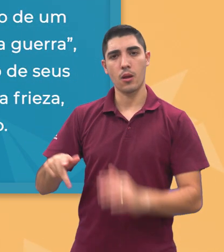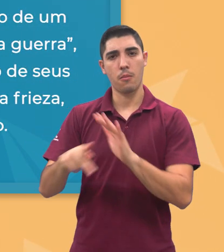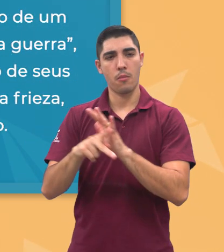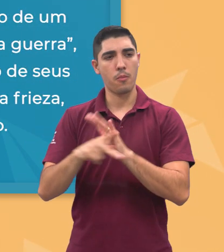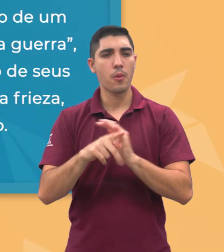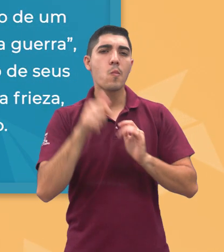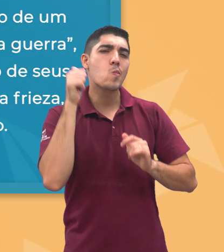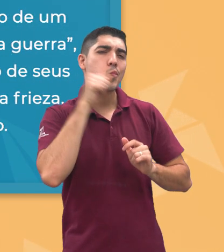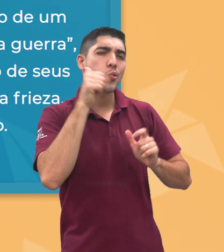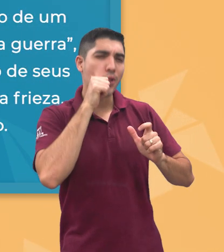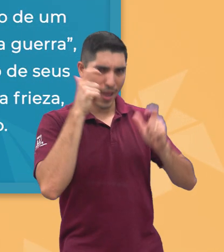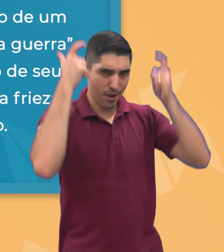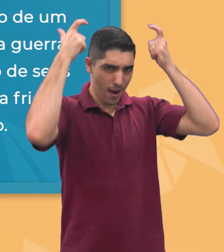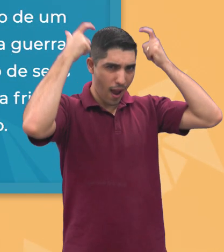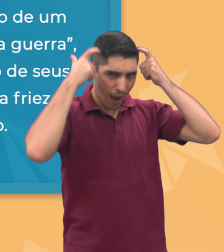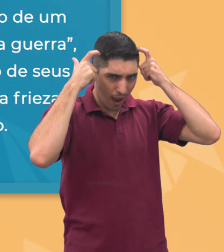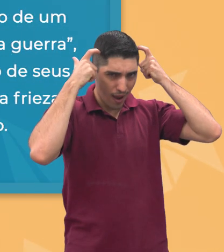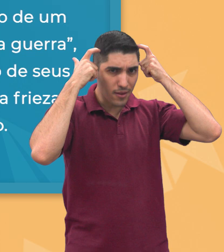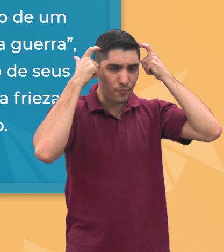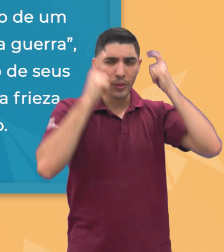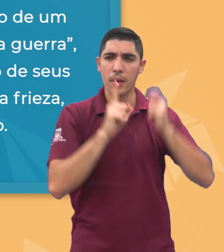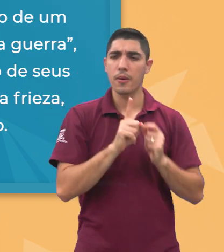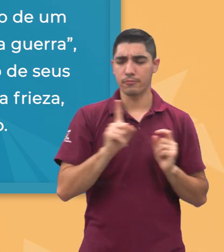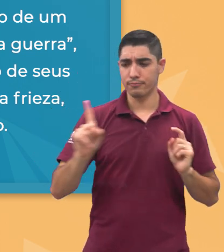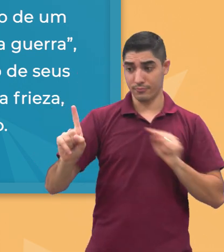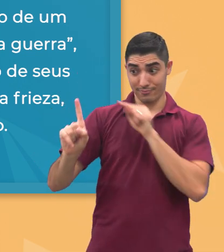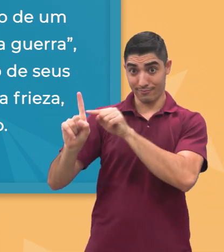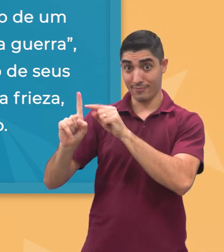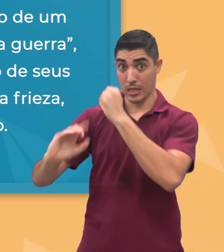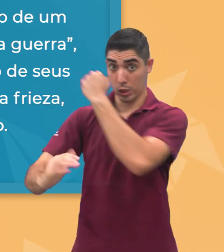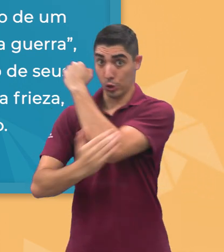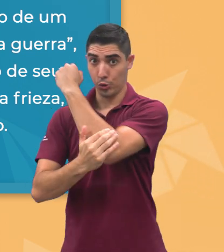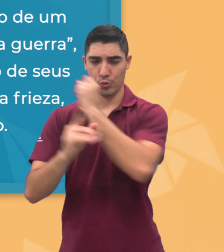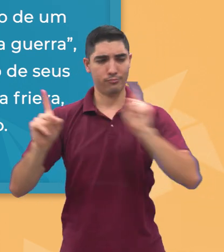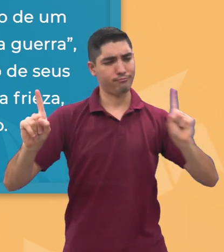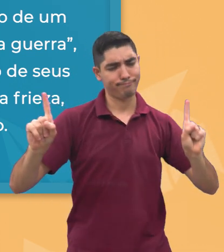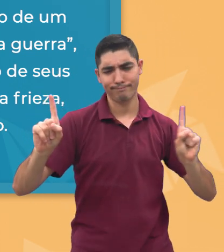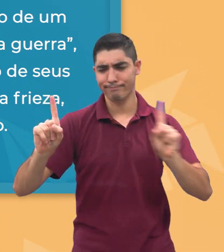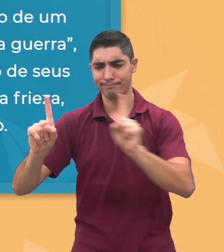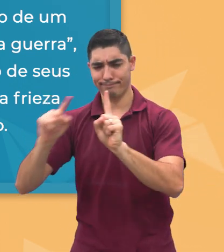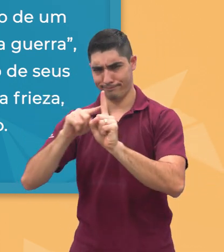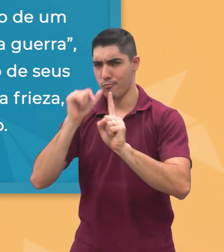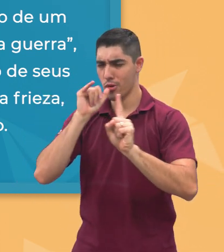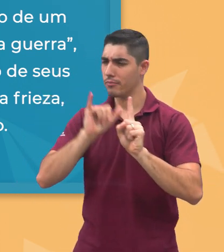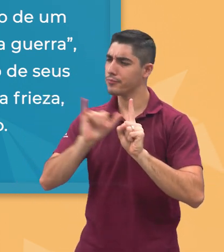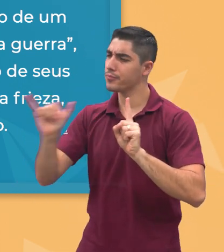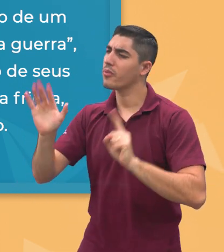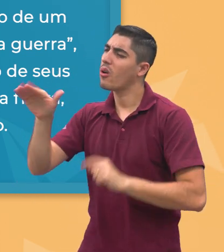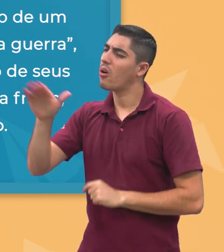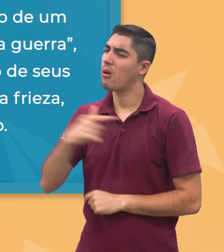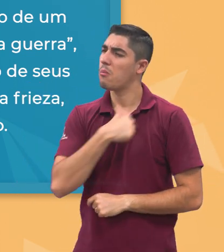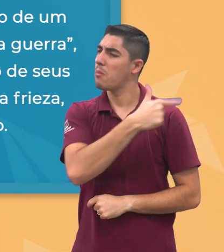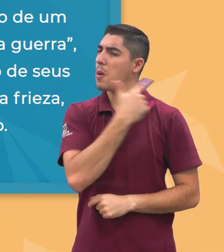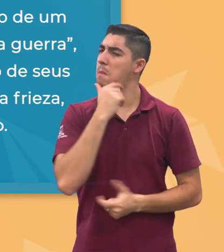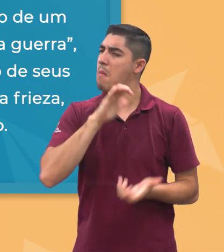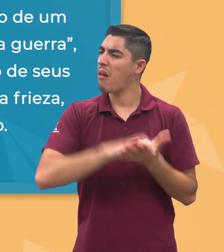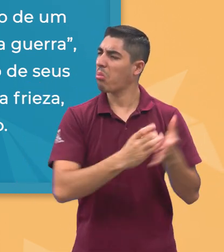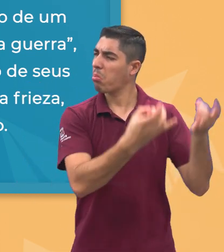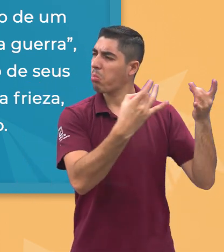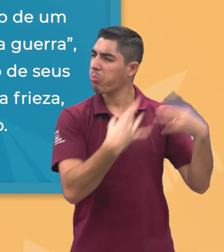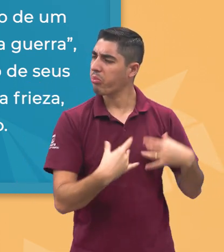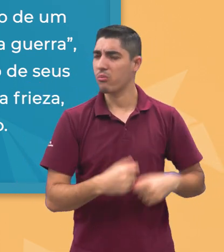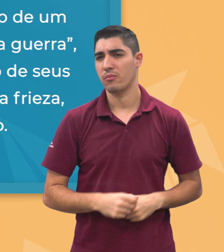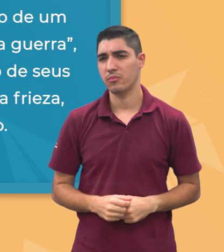rainha abandonada já há algum tempo por seu marido e lhe disse: traga-me alguns fios da barba do